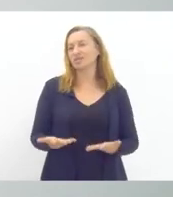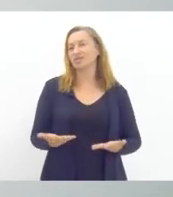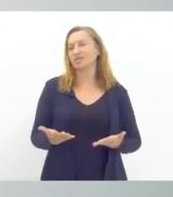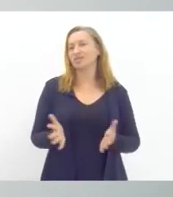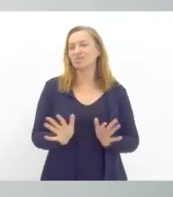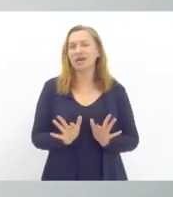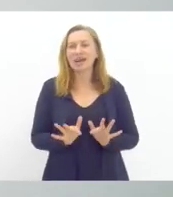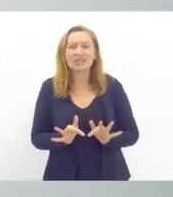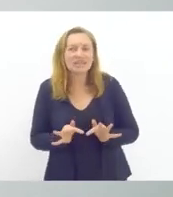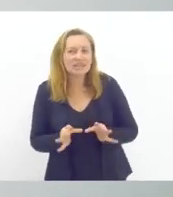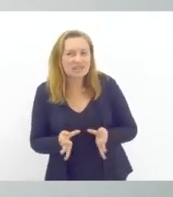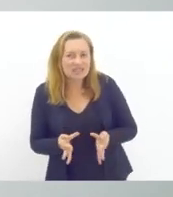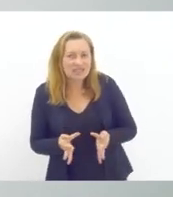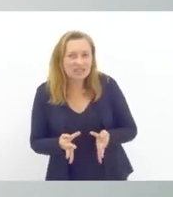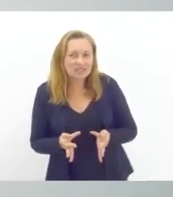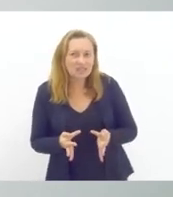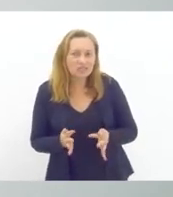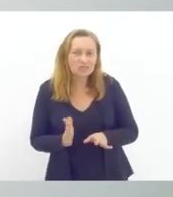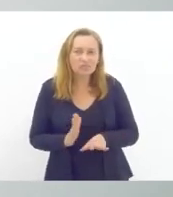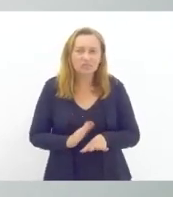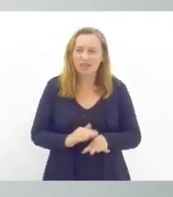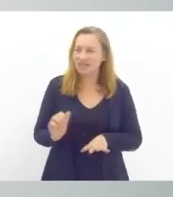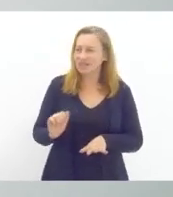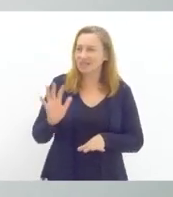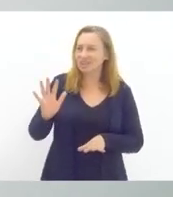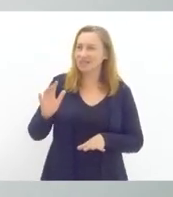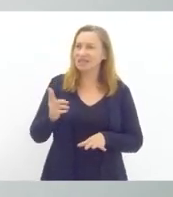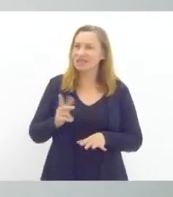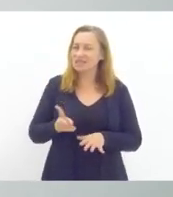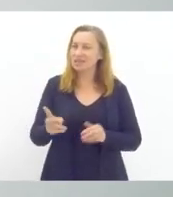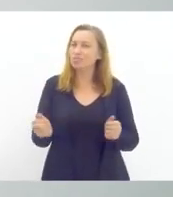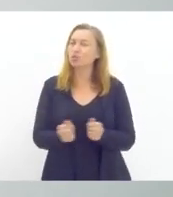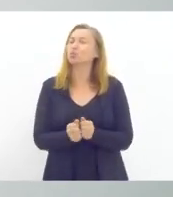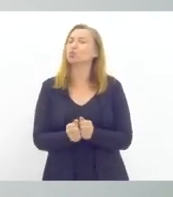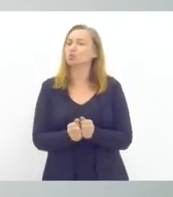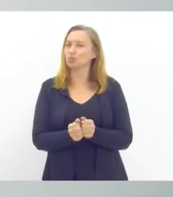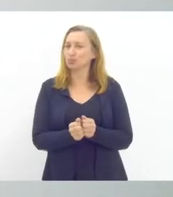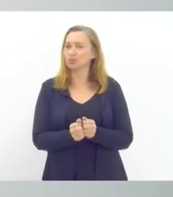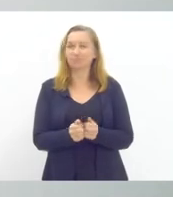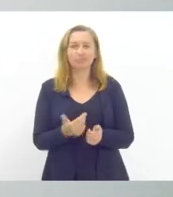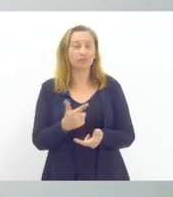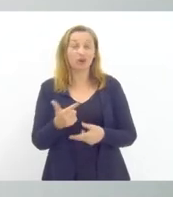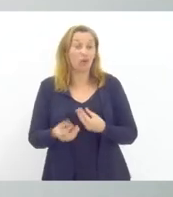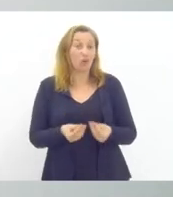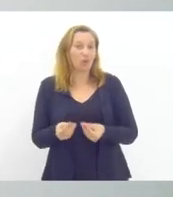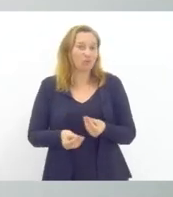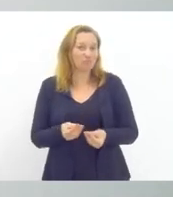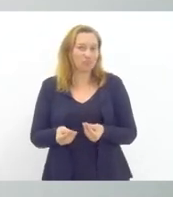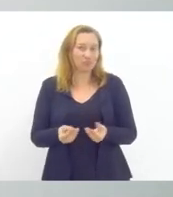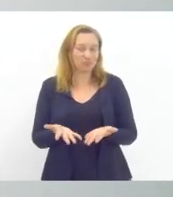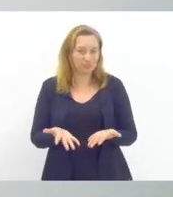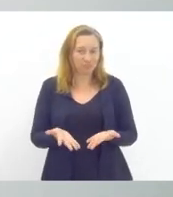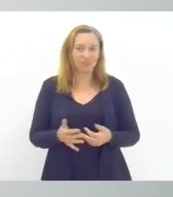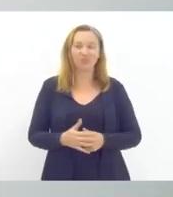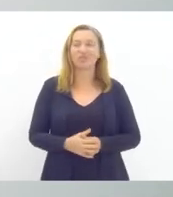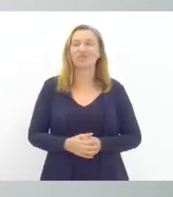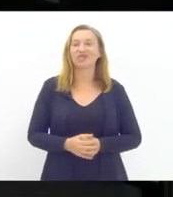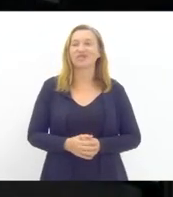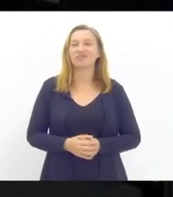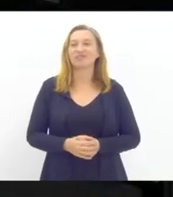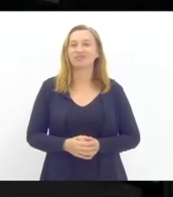seja troféu que você vai estar sempre nesse bolo aí não tem jeito muitas medalhas para